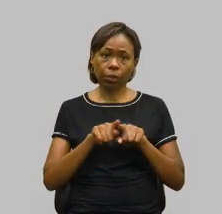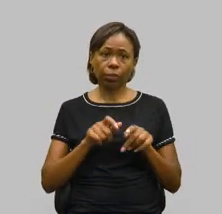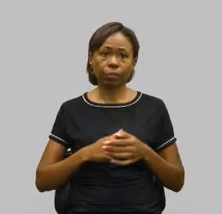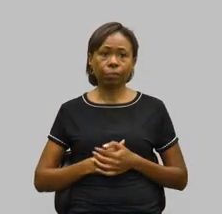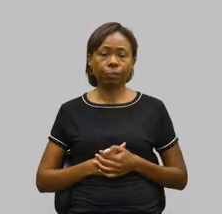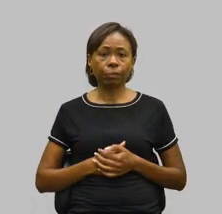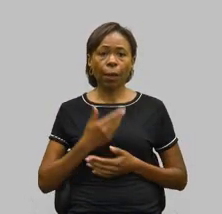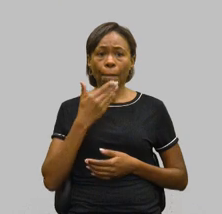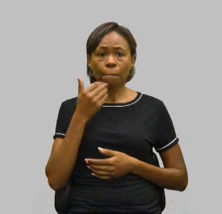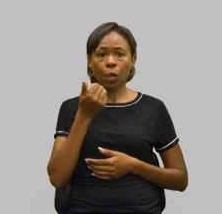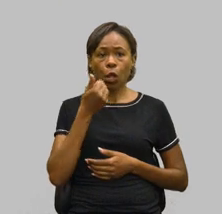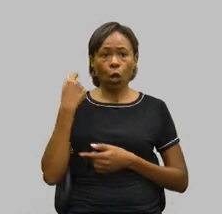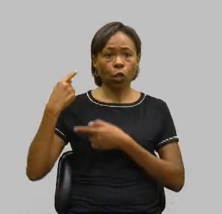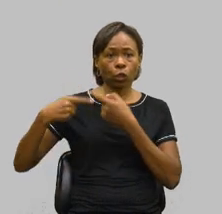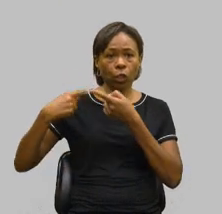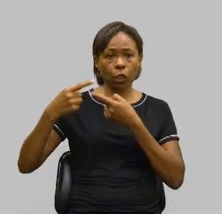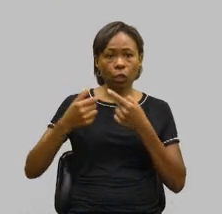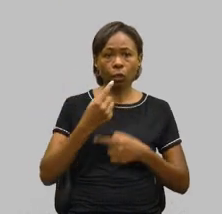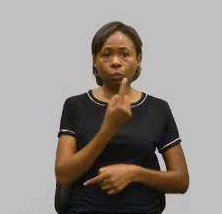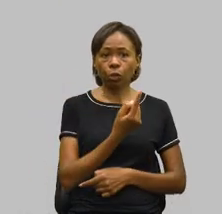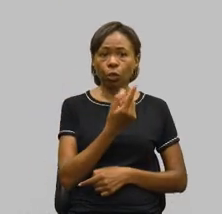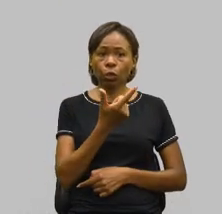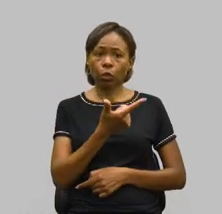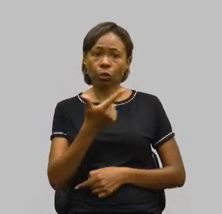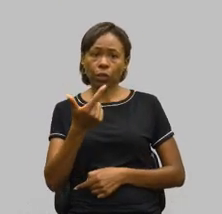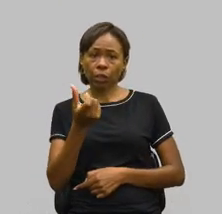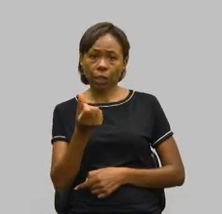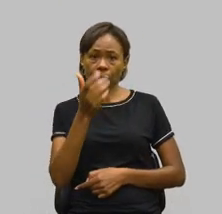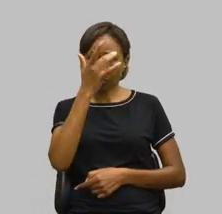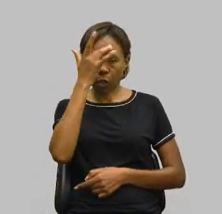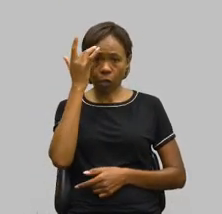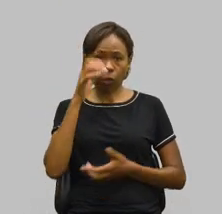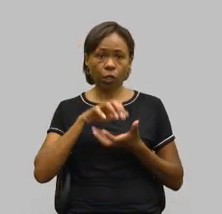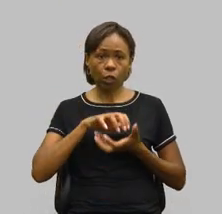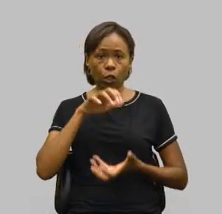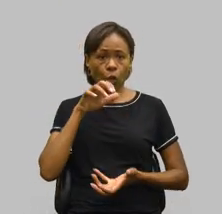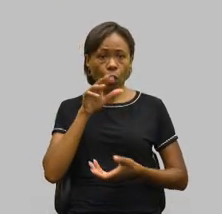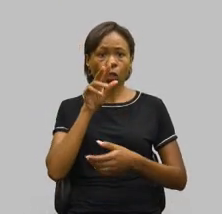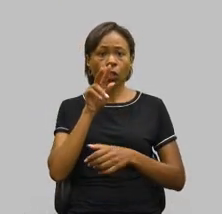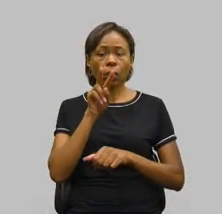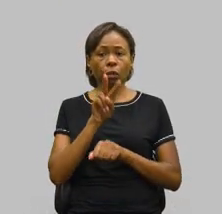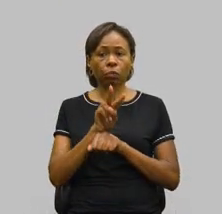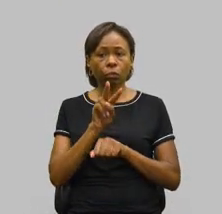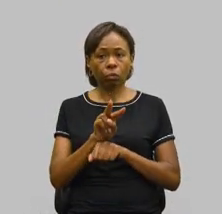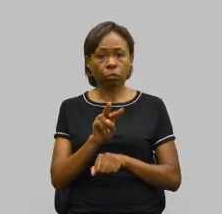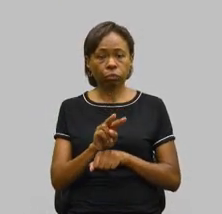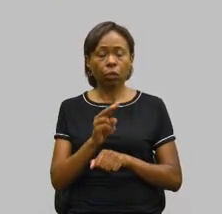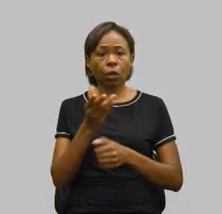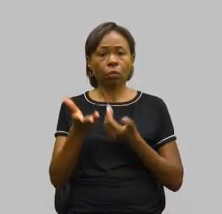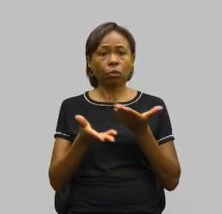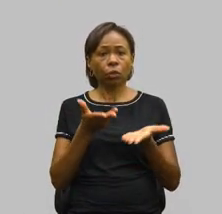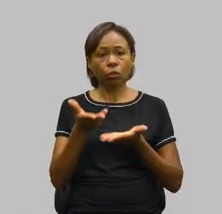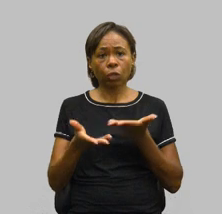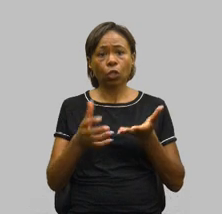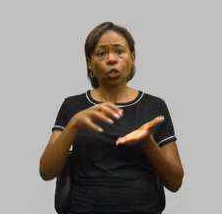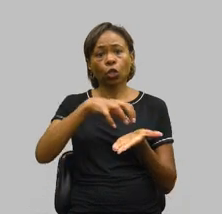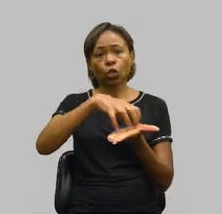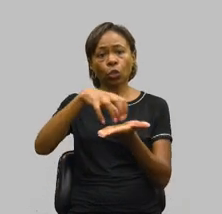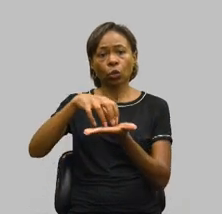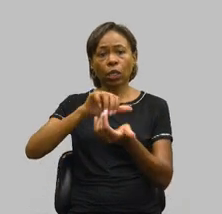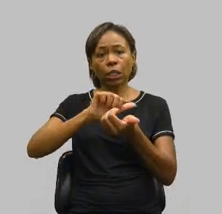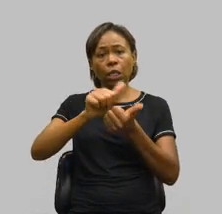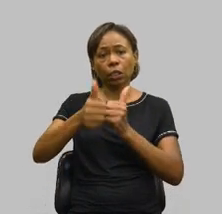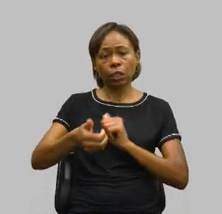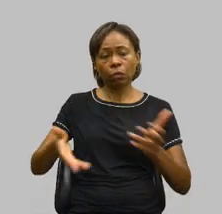geração 1226 pessoas idosas de 16 municípios atendidas em núcleos esportivos incentivando aí a saúde